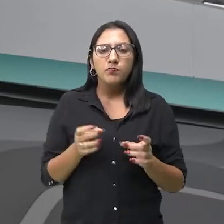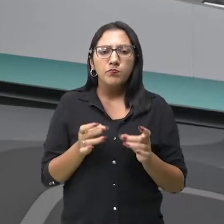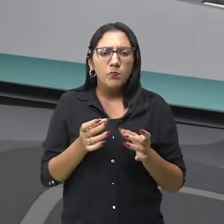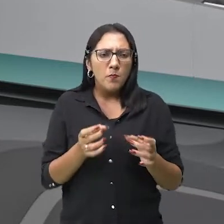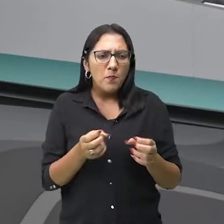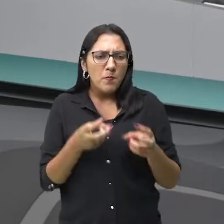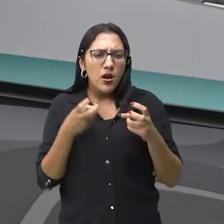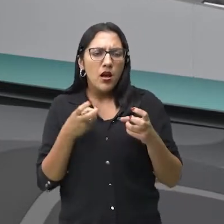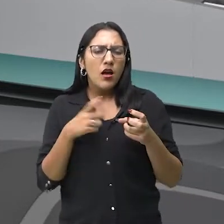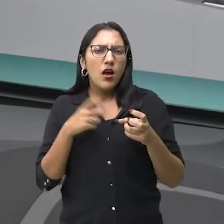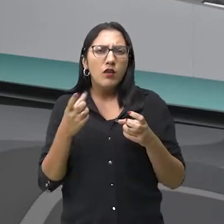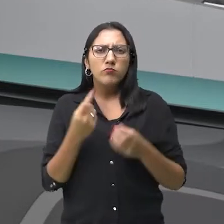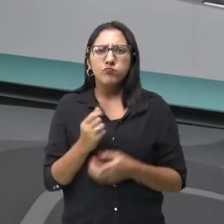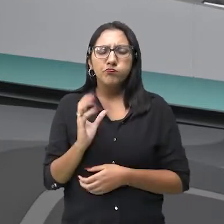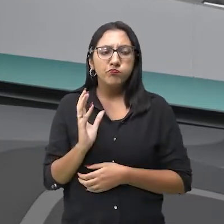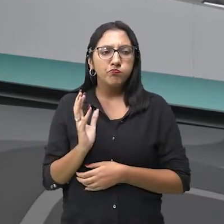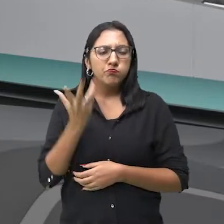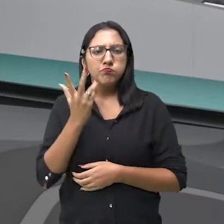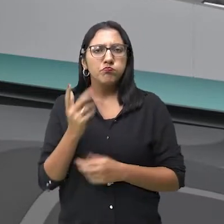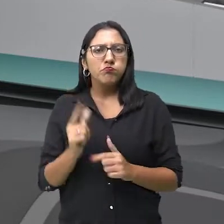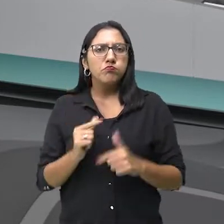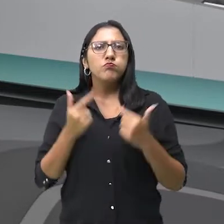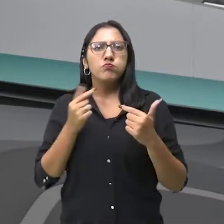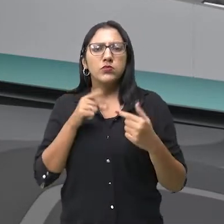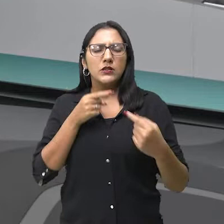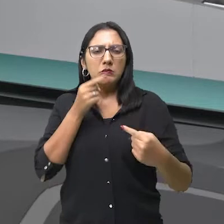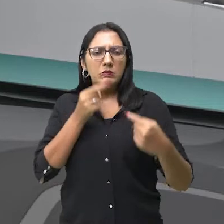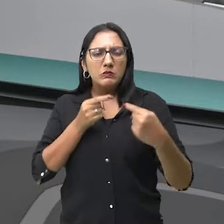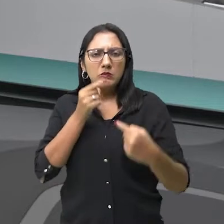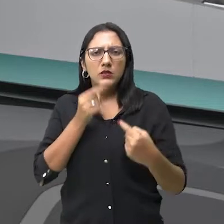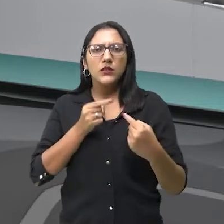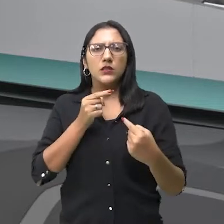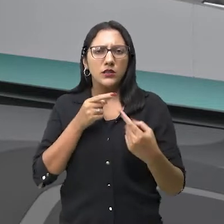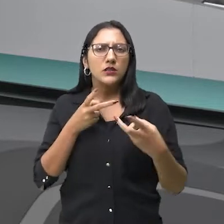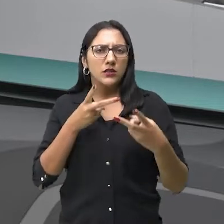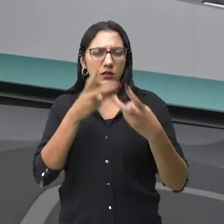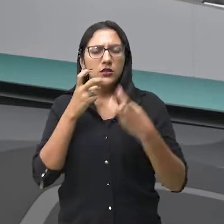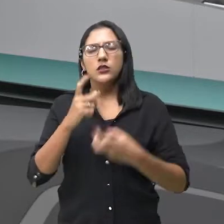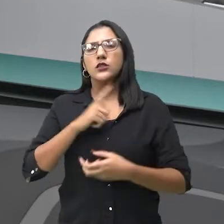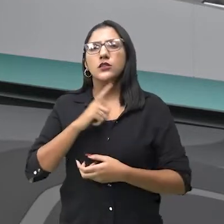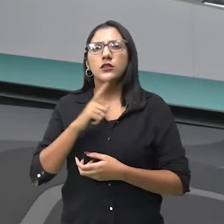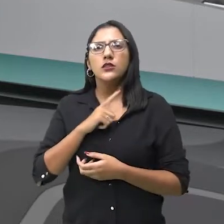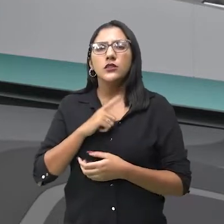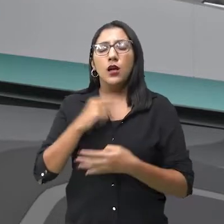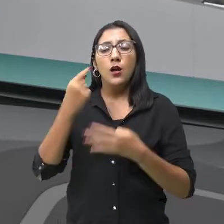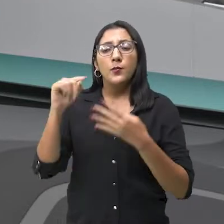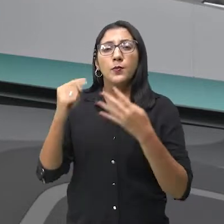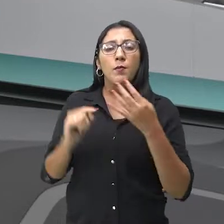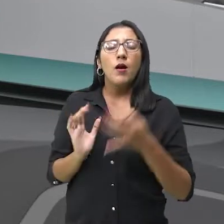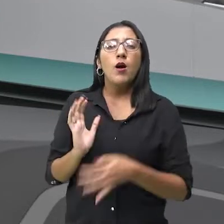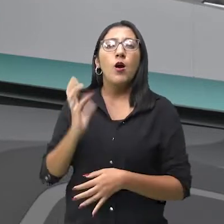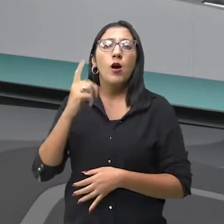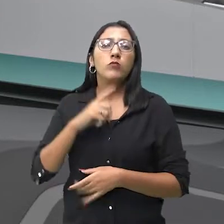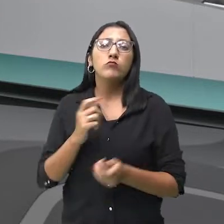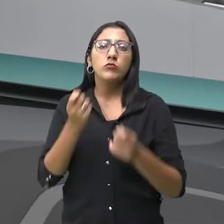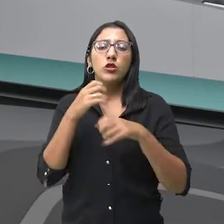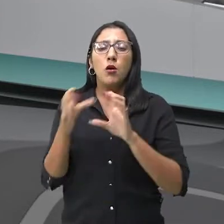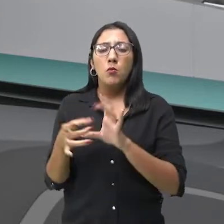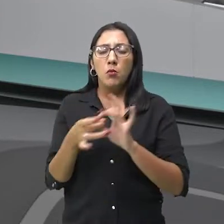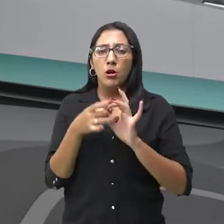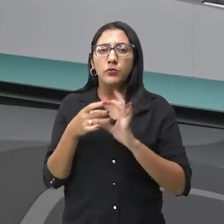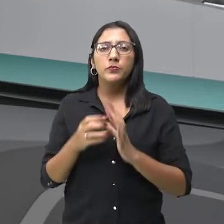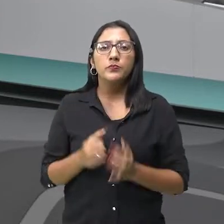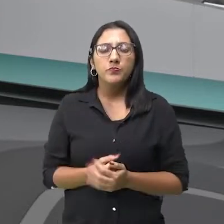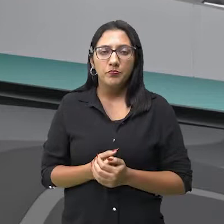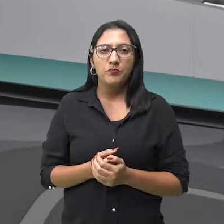com essa normalidade, que vai mexer com as coisas que a gente chama de conflito e que vai apresentar, né, os fatos que vão levar à narrativa. Por